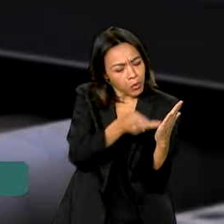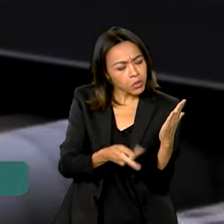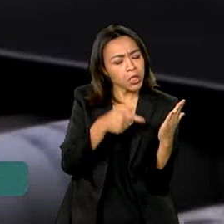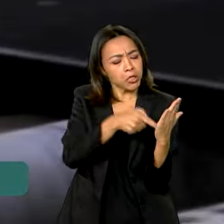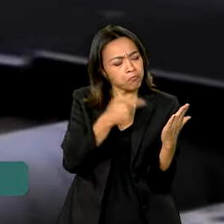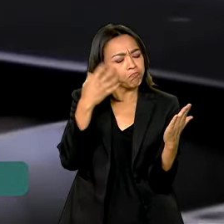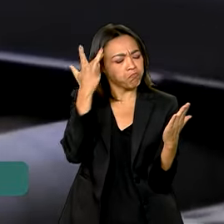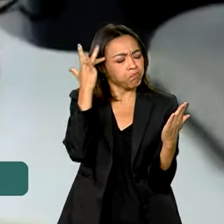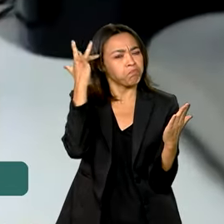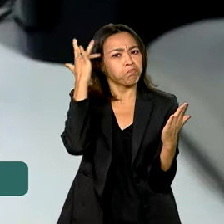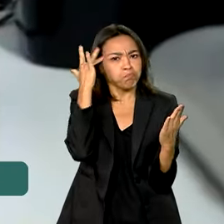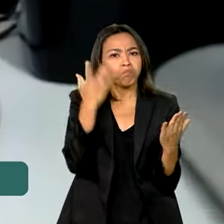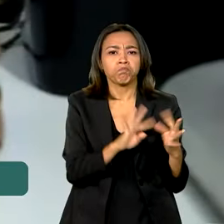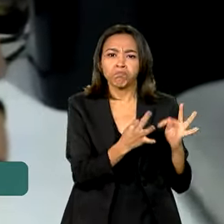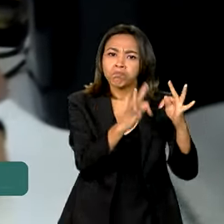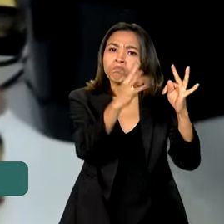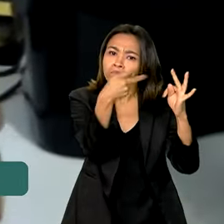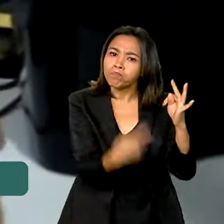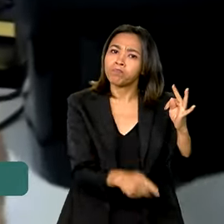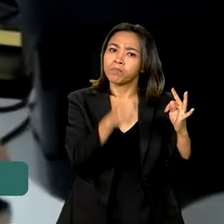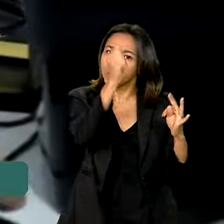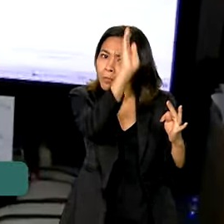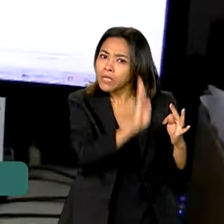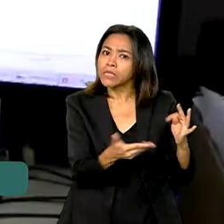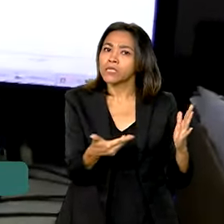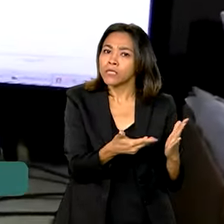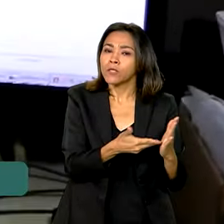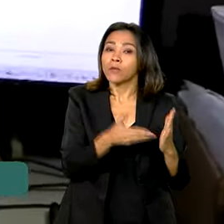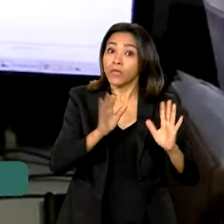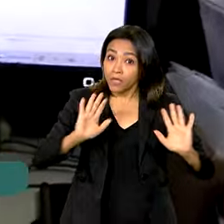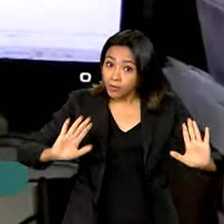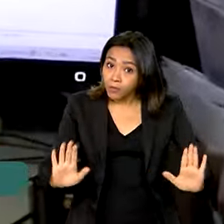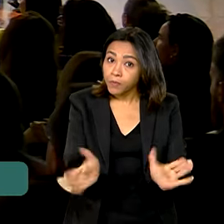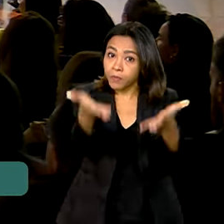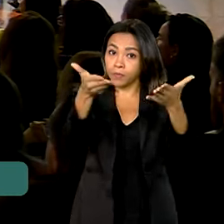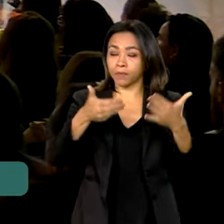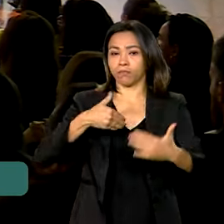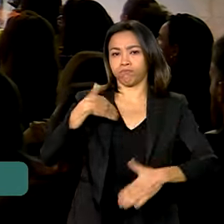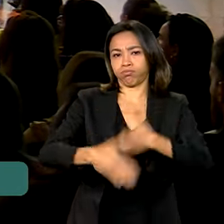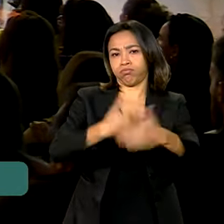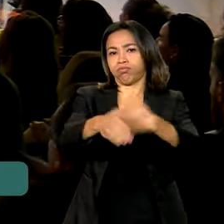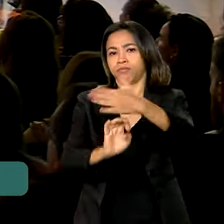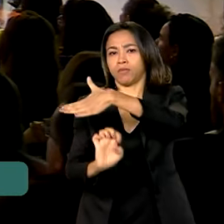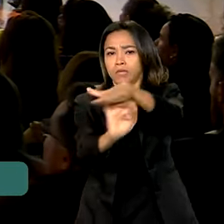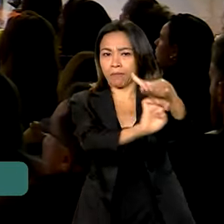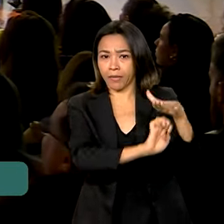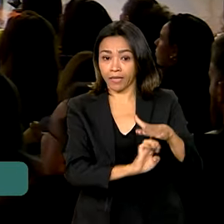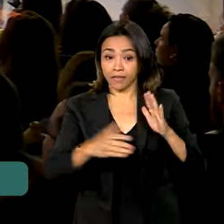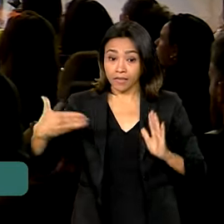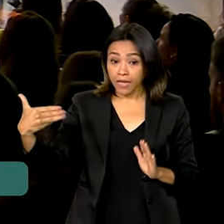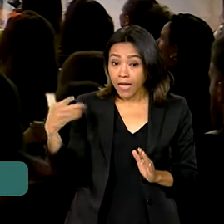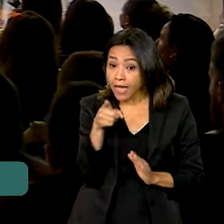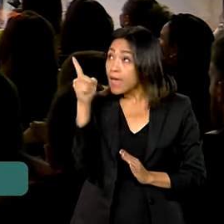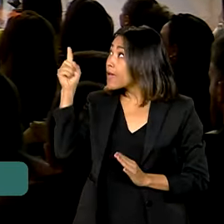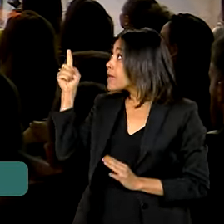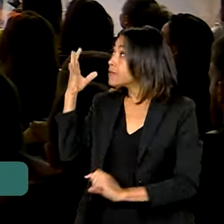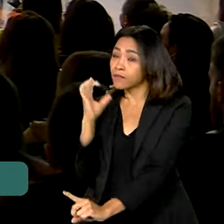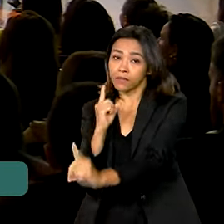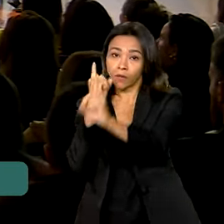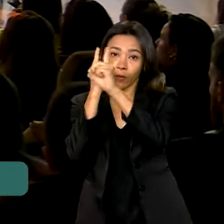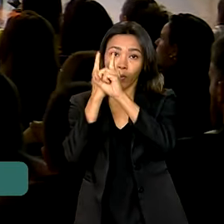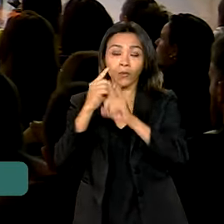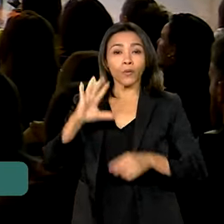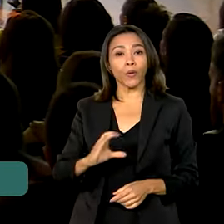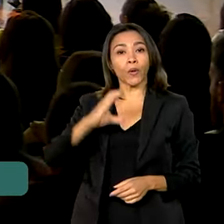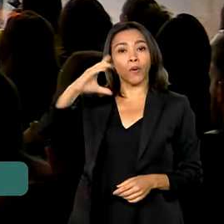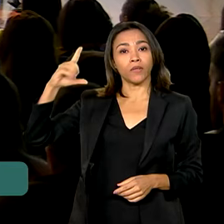do Parque Industrial Brasileiro e alavancar os seus negócios. Esses eventos, coordenados pelo Ministério